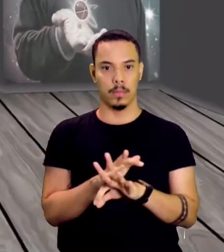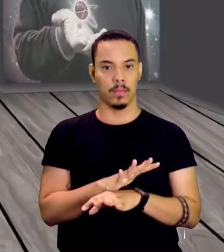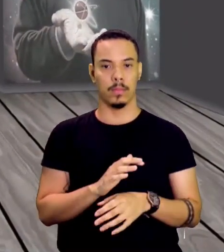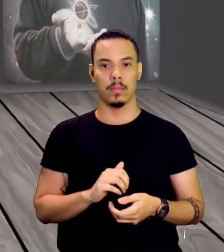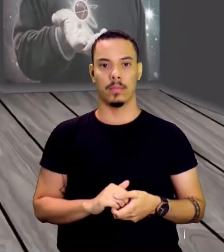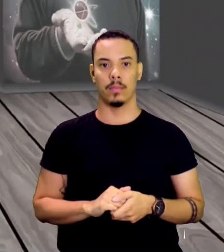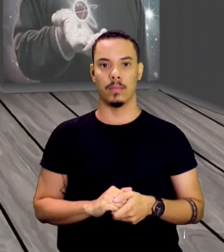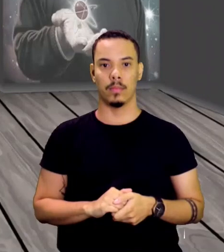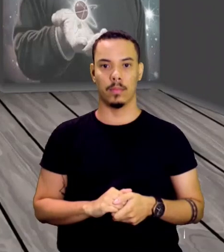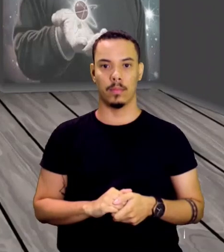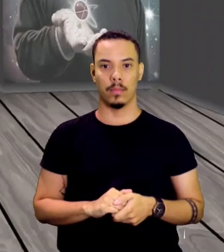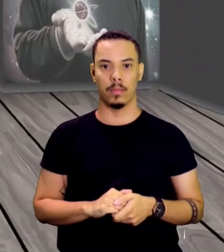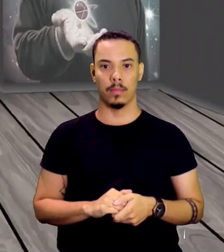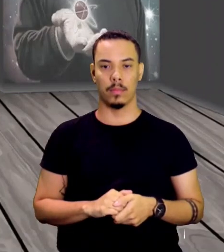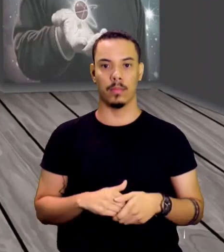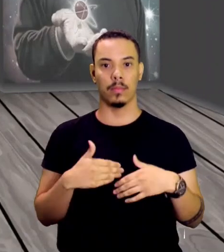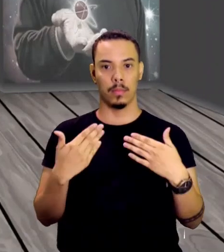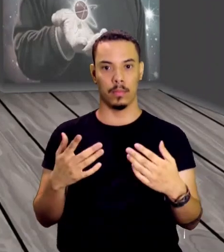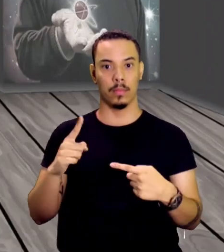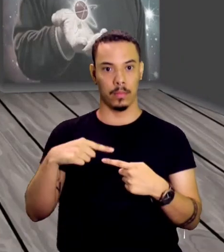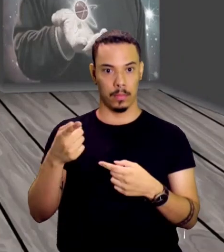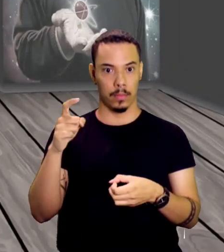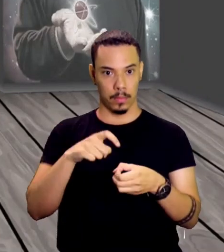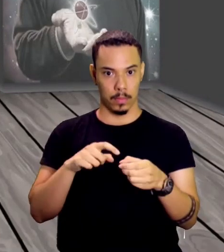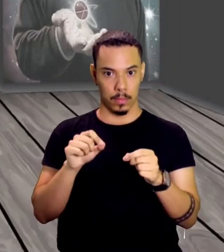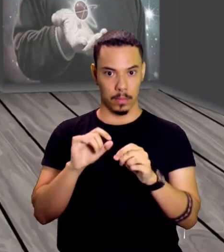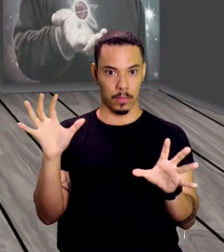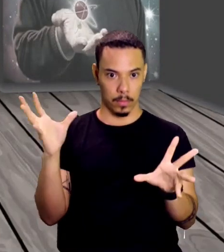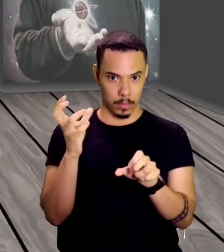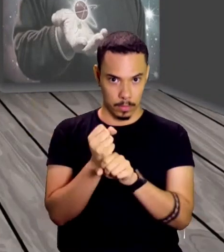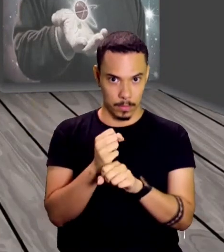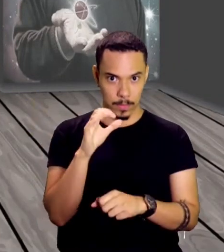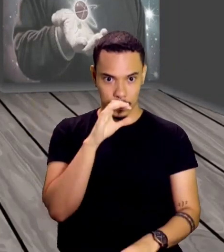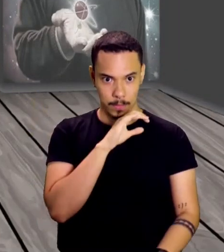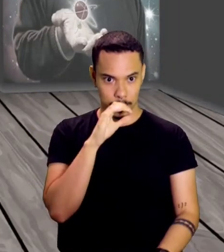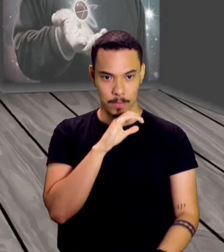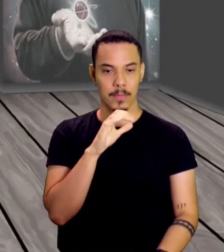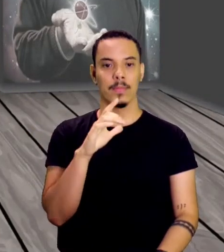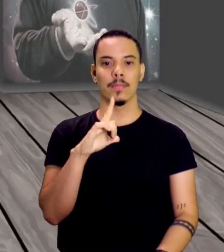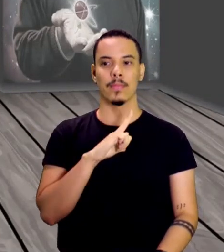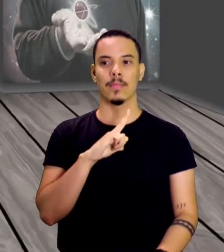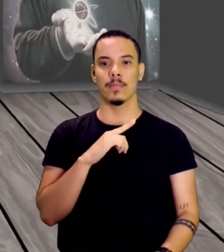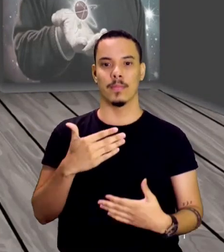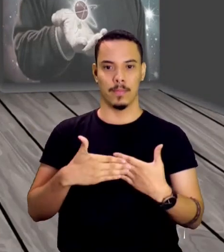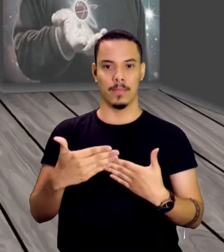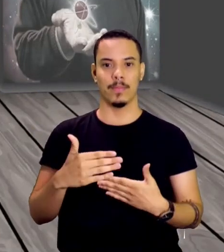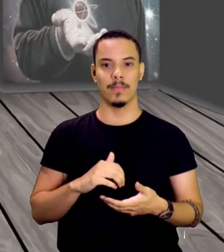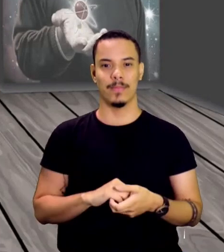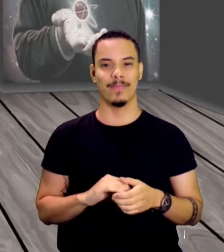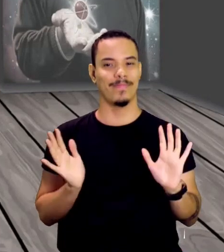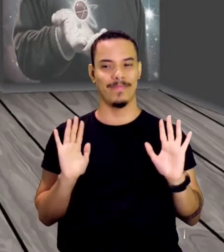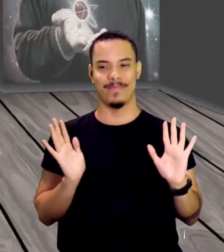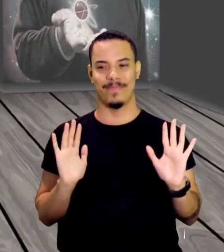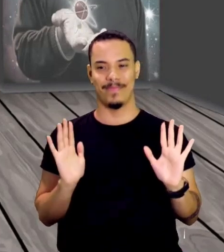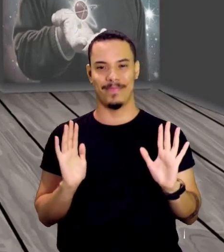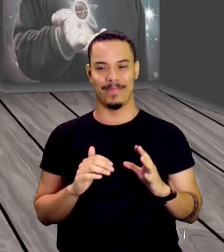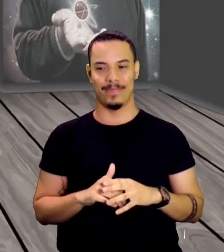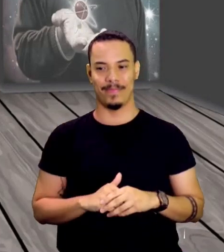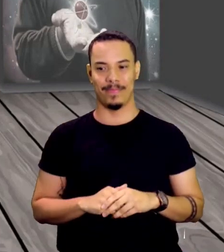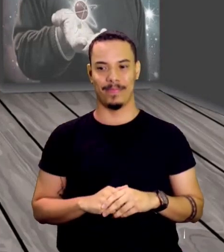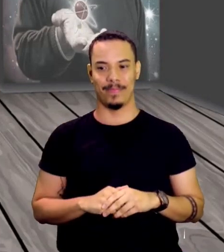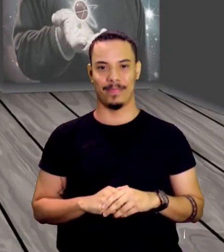120 bom então vamos daqui a pouco a gente volta com o resumo né eu nosso resumo ainda tchau tchau